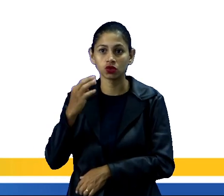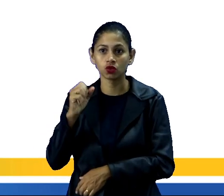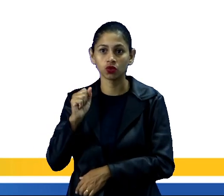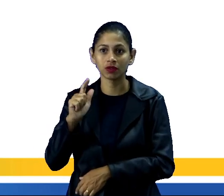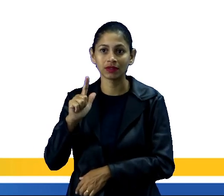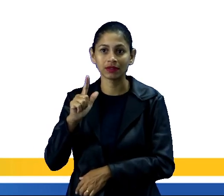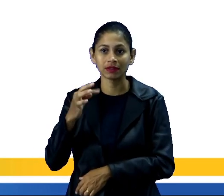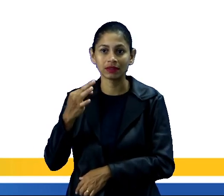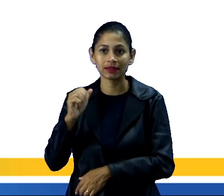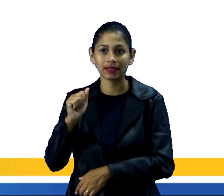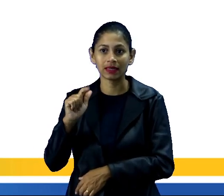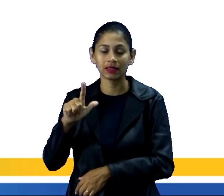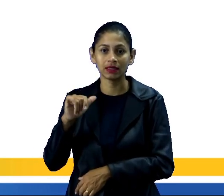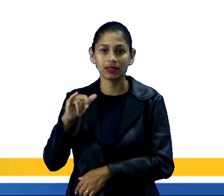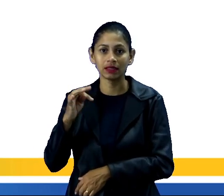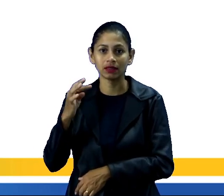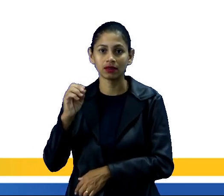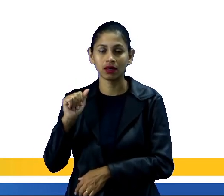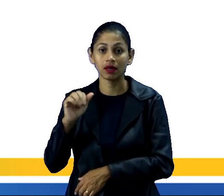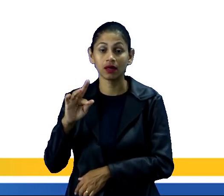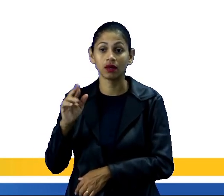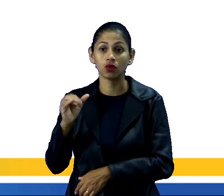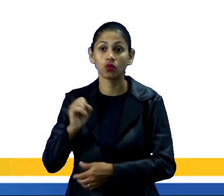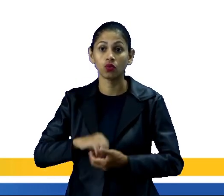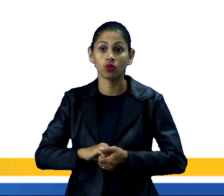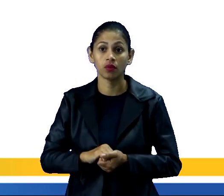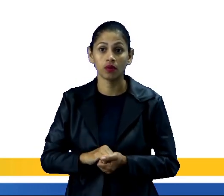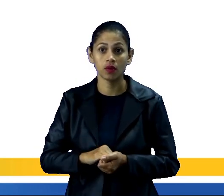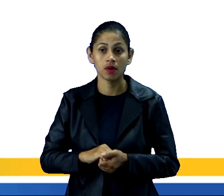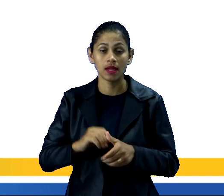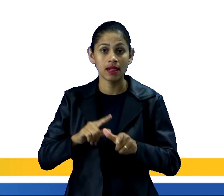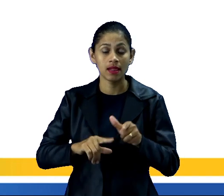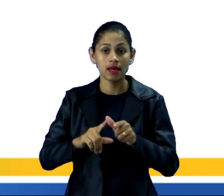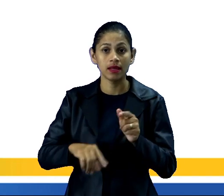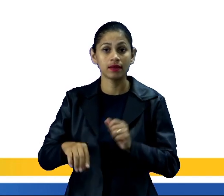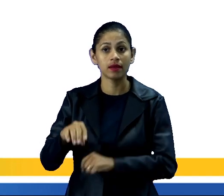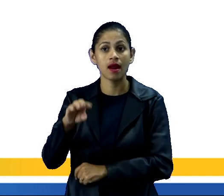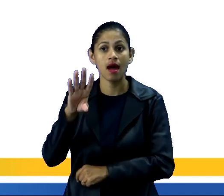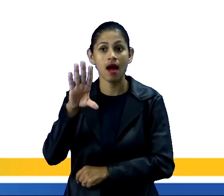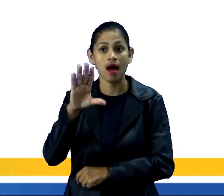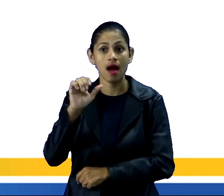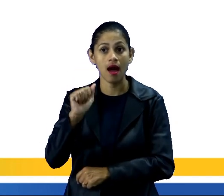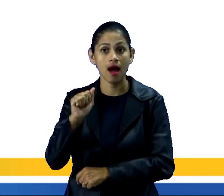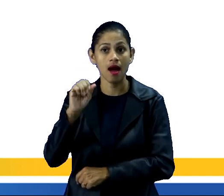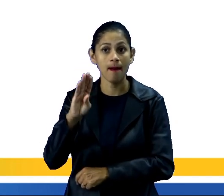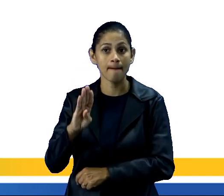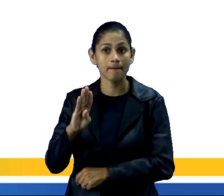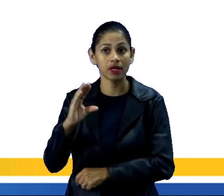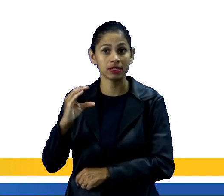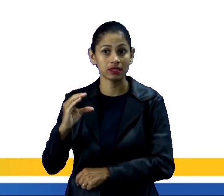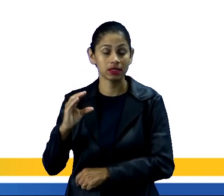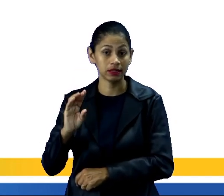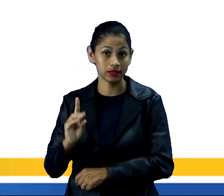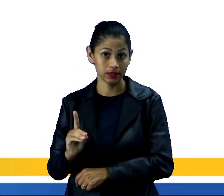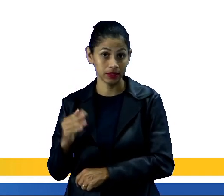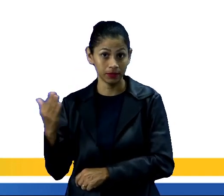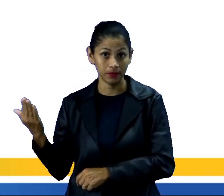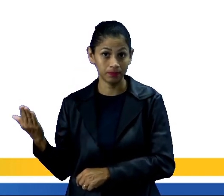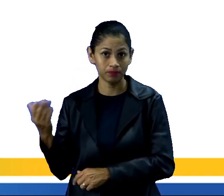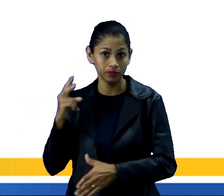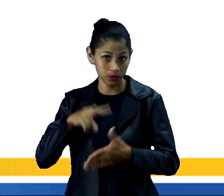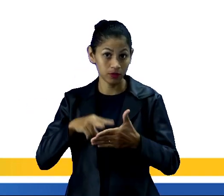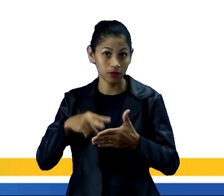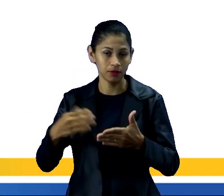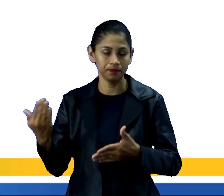B, controle da vida da população. Letra C, invenção de inimigos em comum. Ou letra D, descentralização do